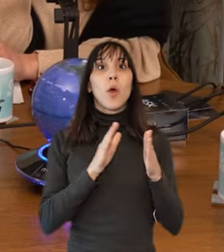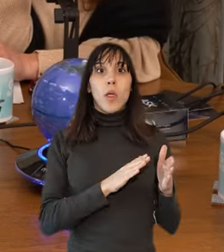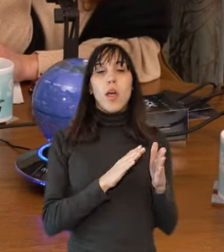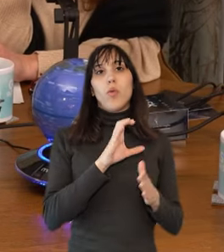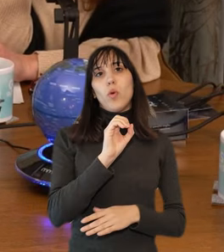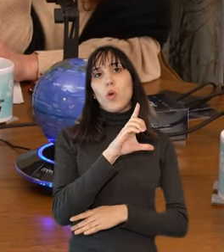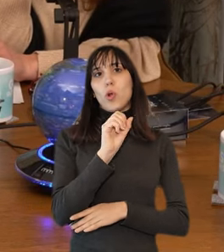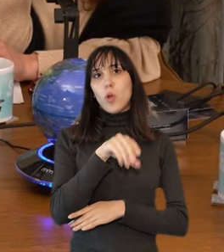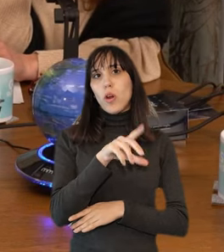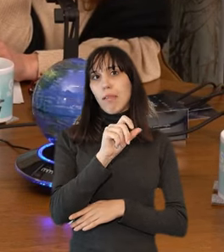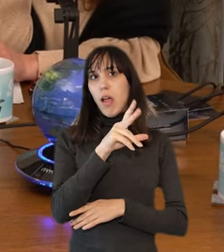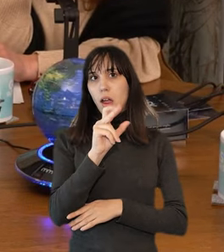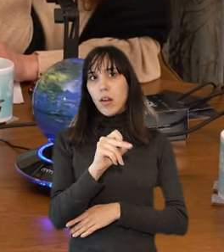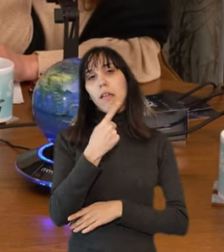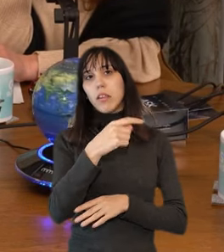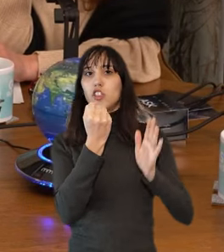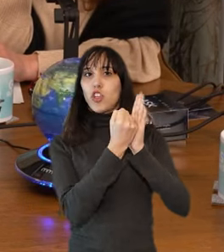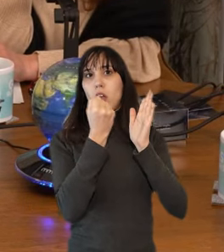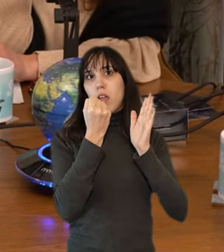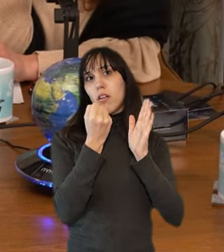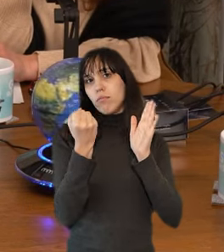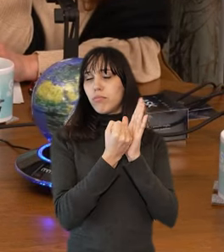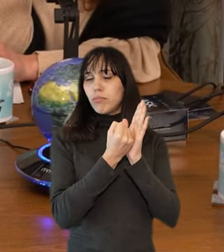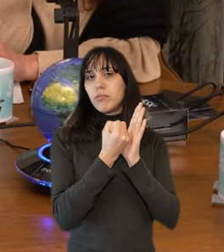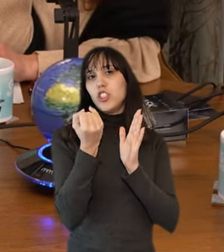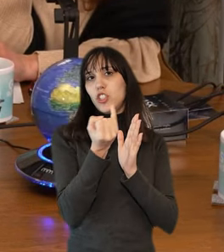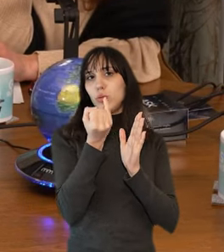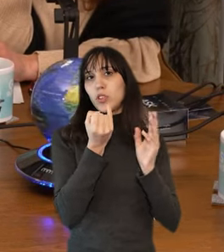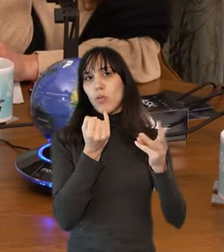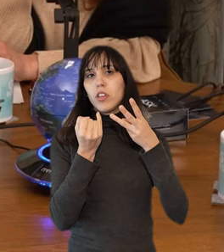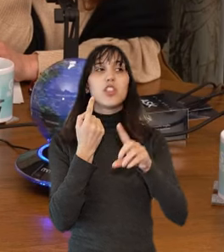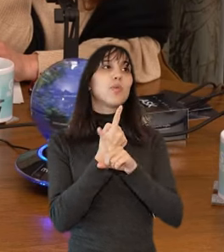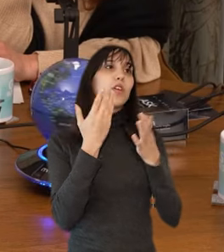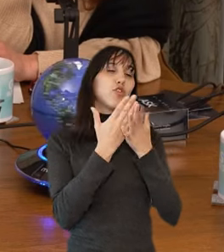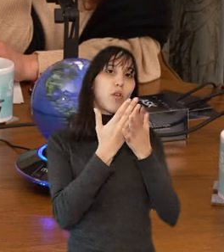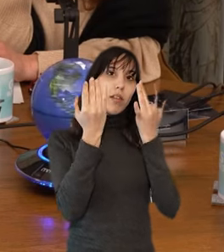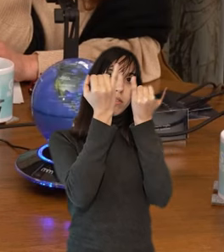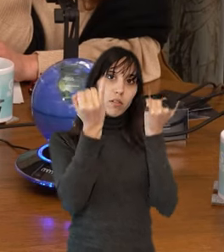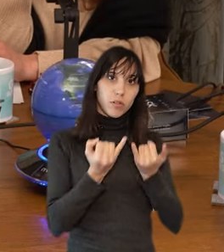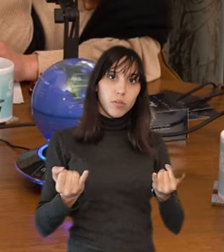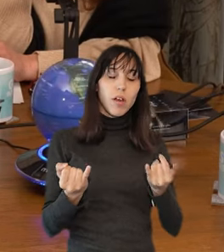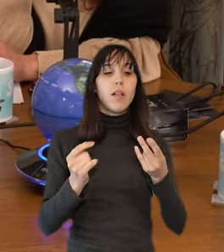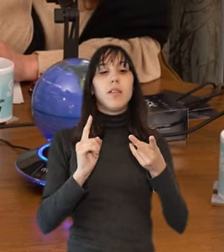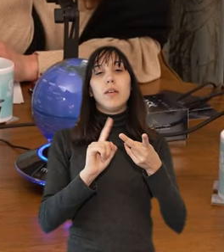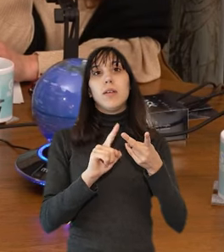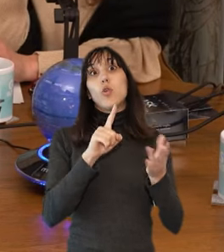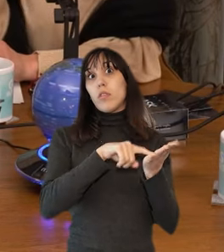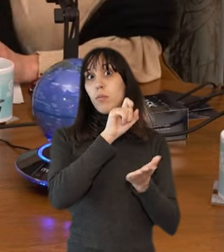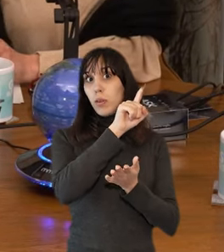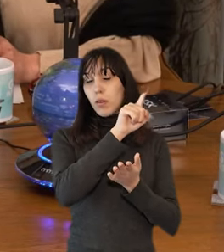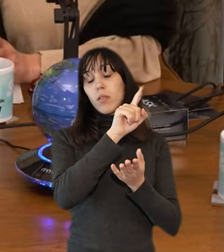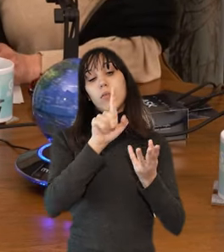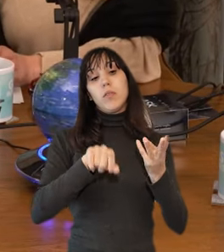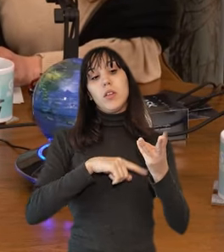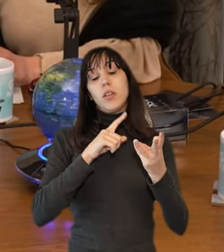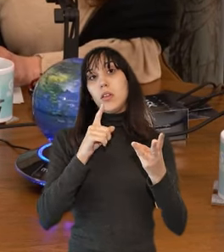a este reconhecimento por três entidades não é portanto é uma escola Internacional e e norte--americano não é